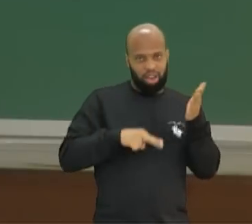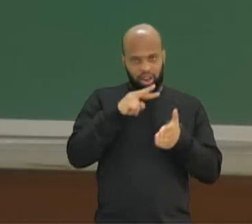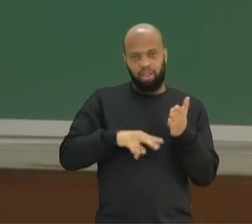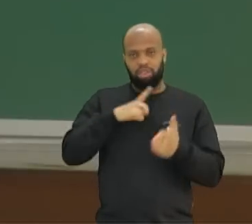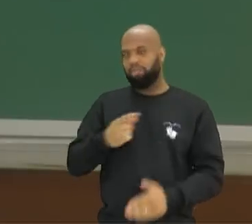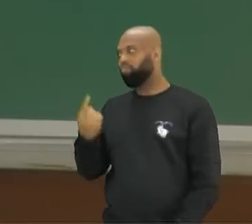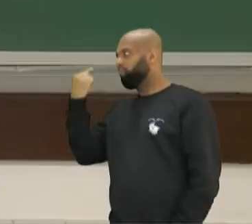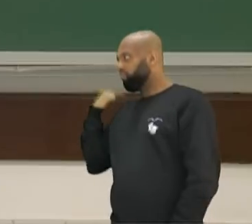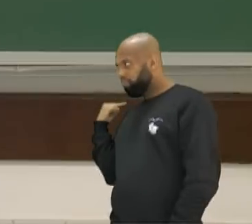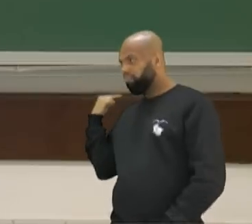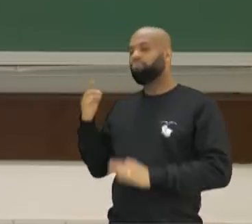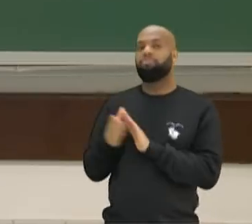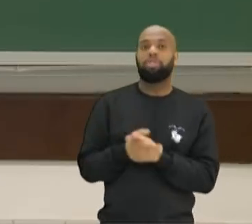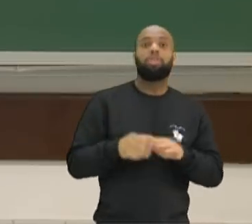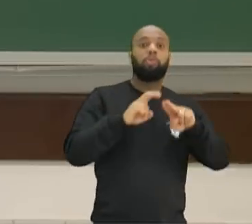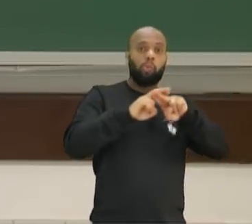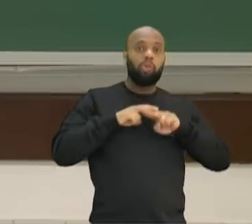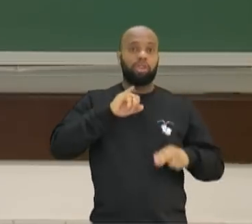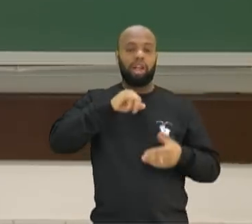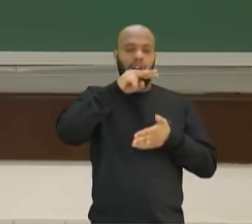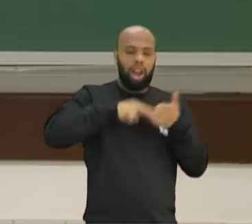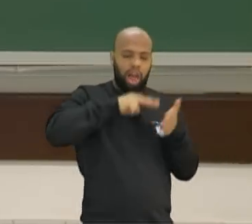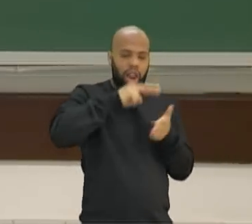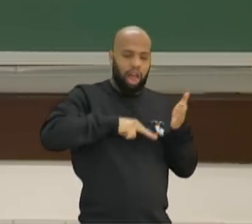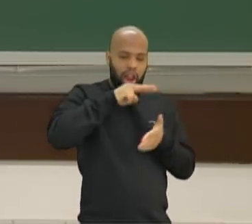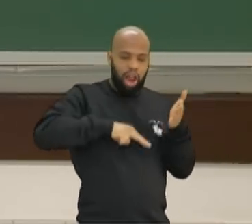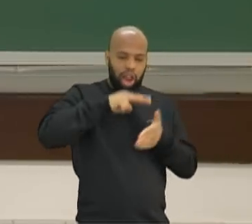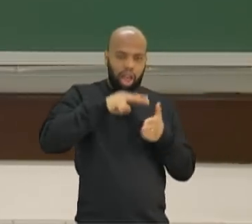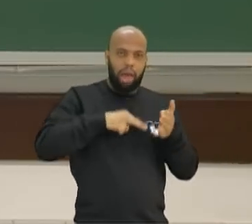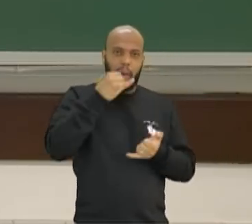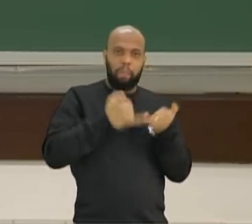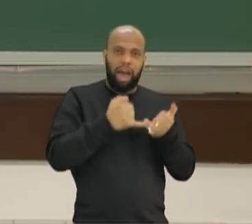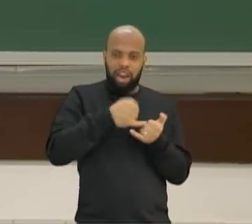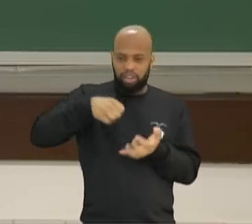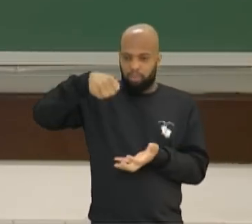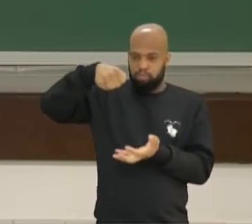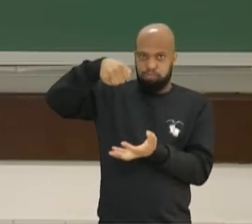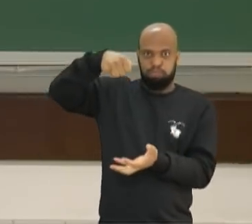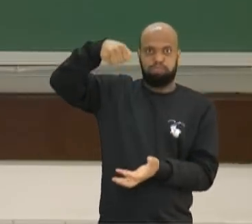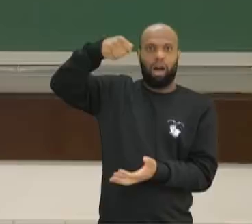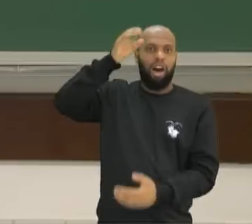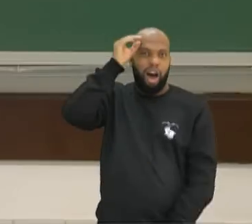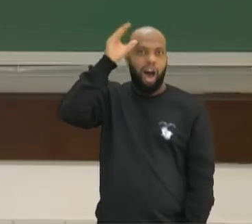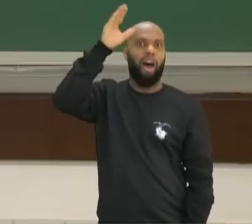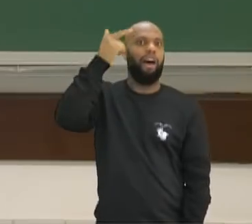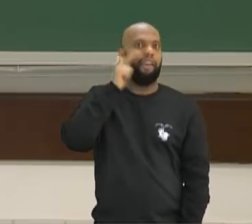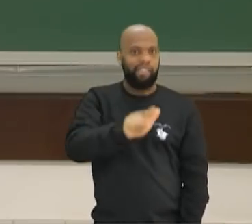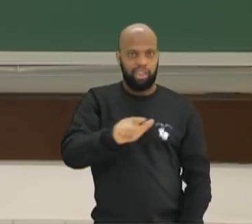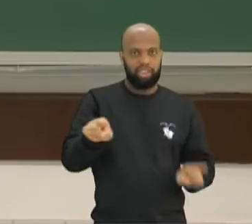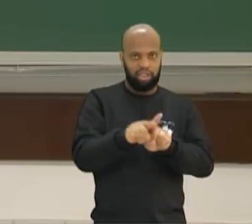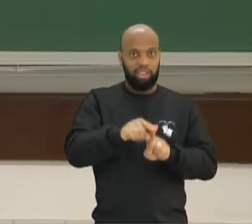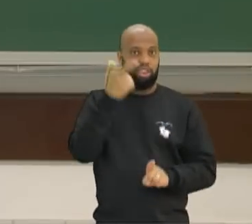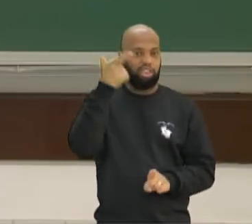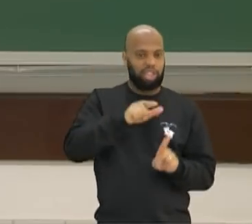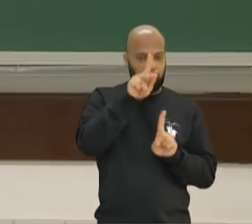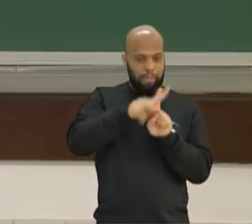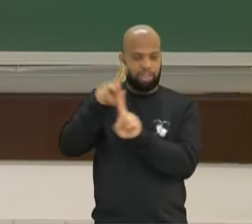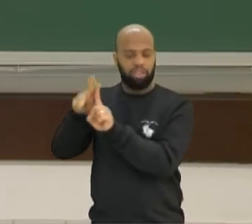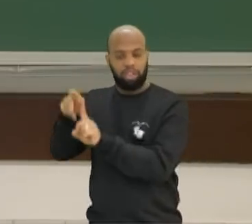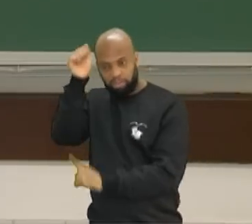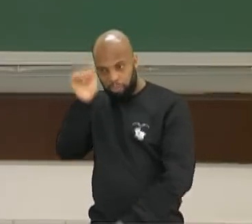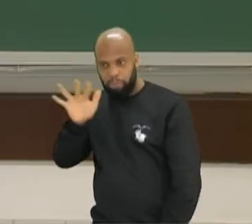de leitura. Por isso que quanto mais a gente lê, mais fácil vai ficando para a gente construir as personagens das